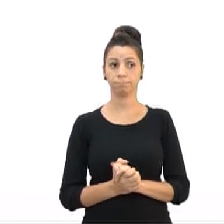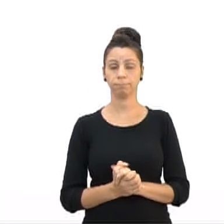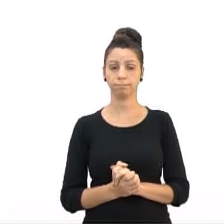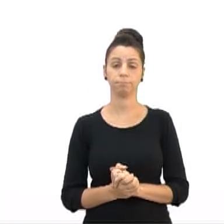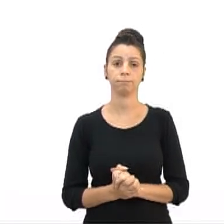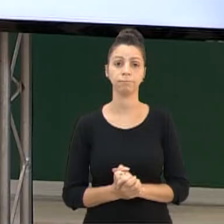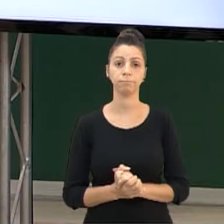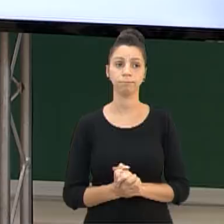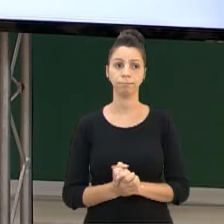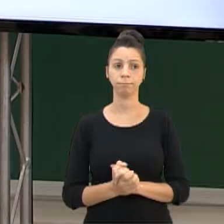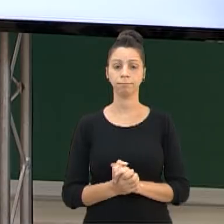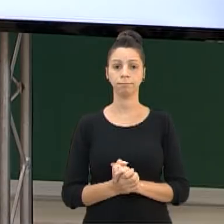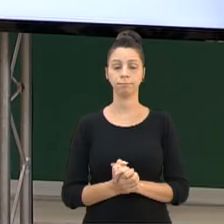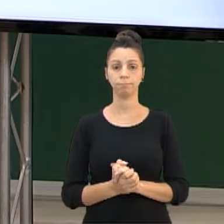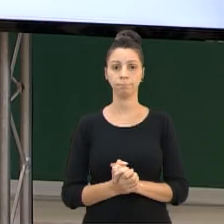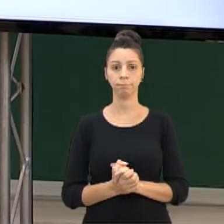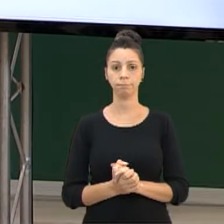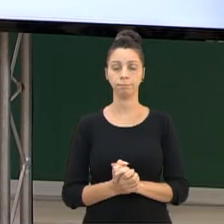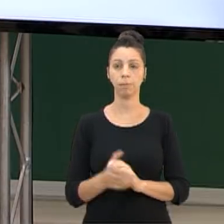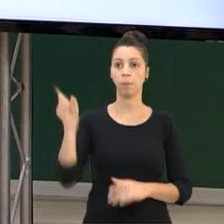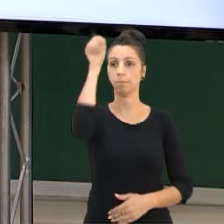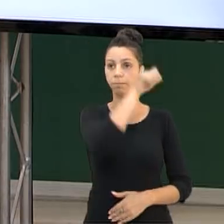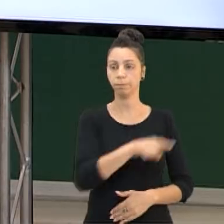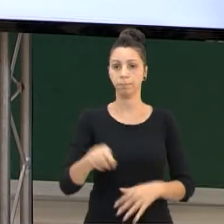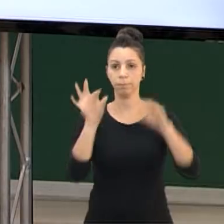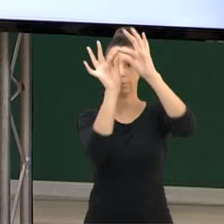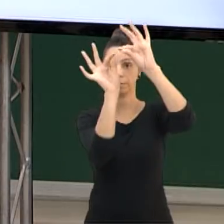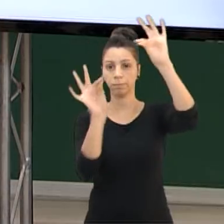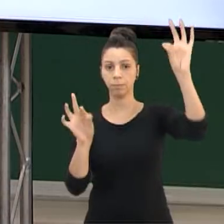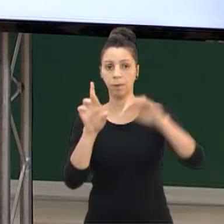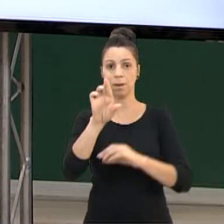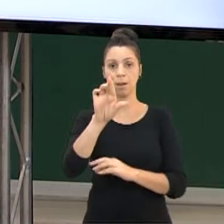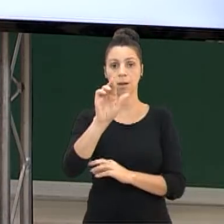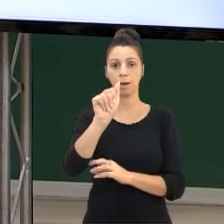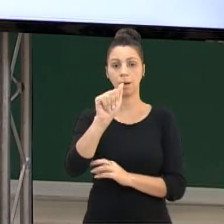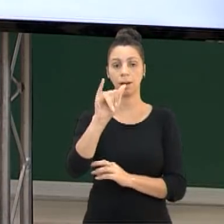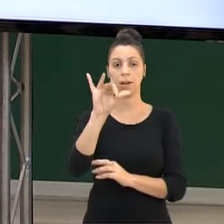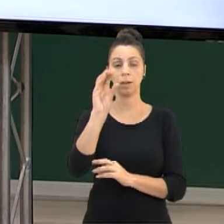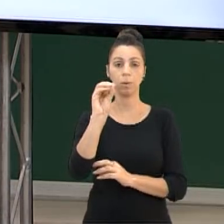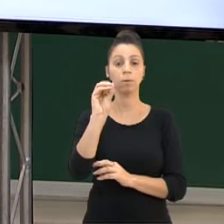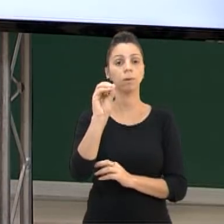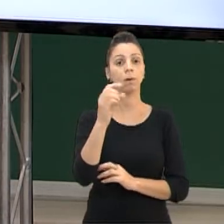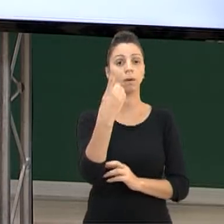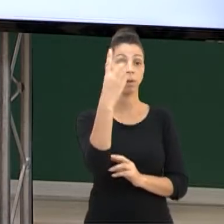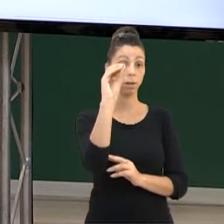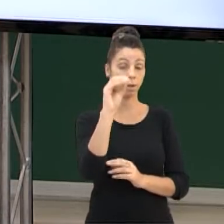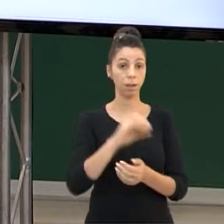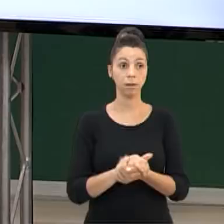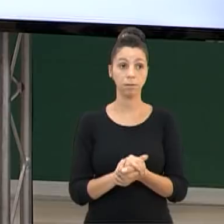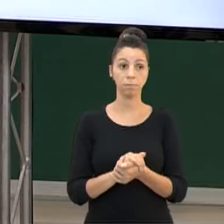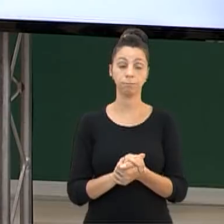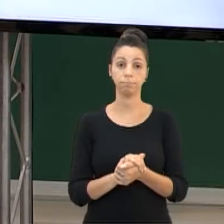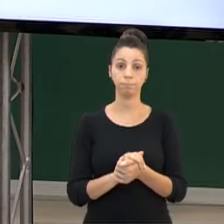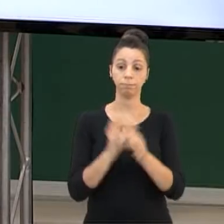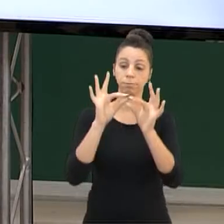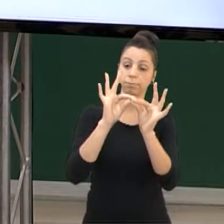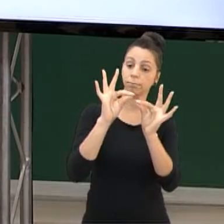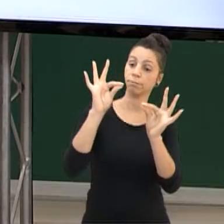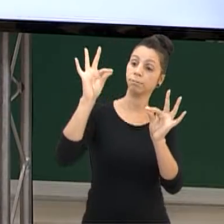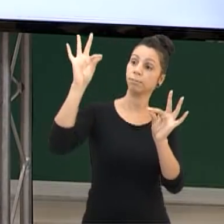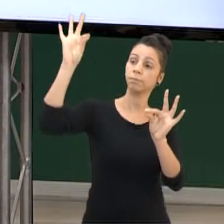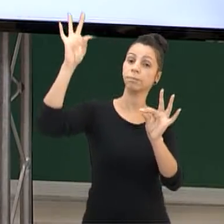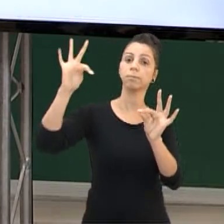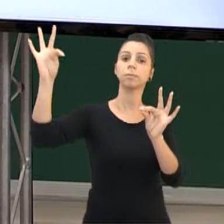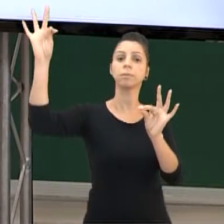Ele disse que o raio é 10 centímetros. Se a reta é secante, qual é o valor inteiro que